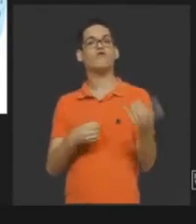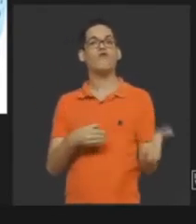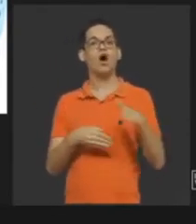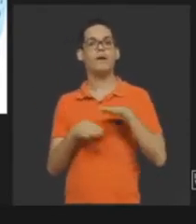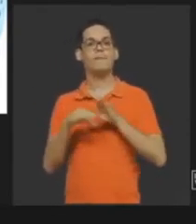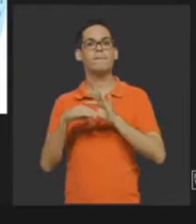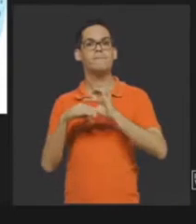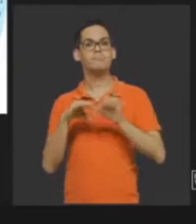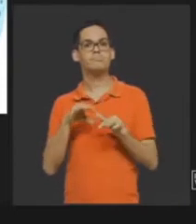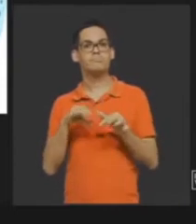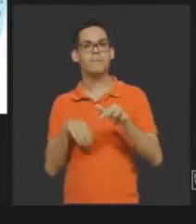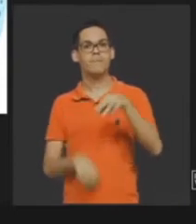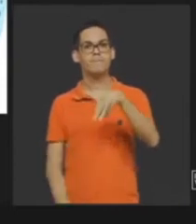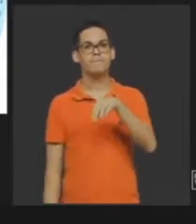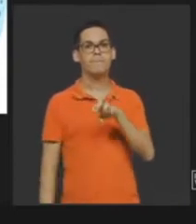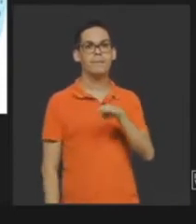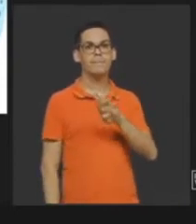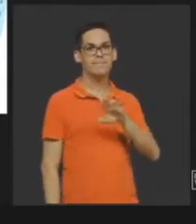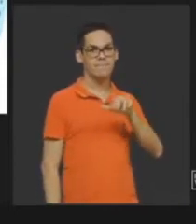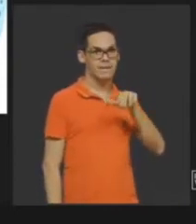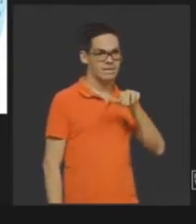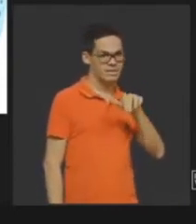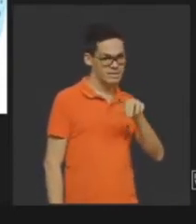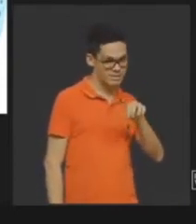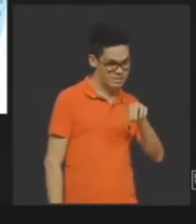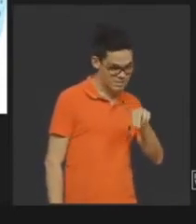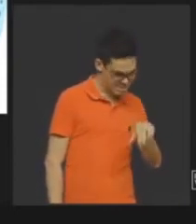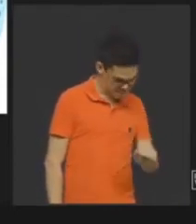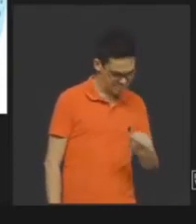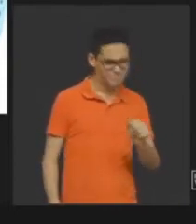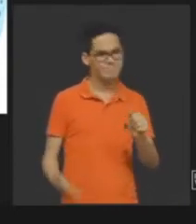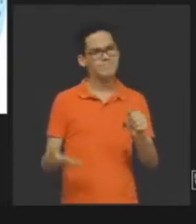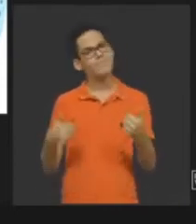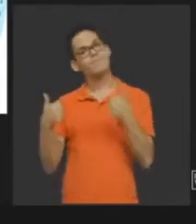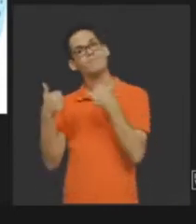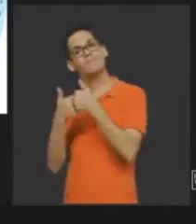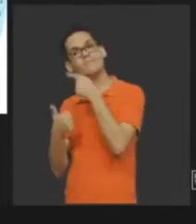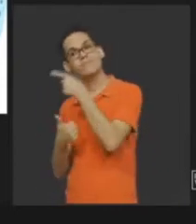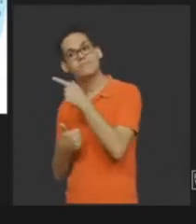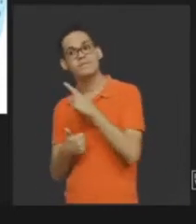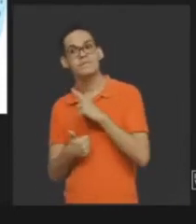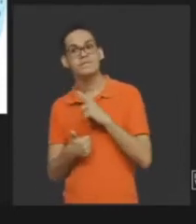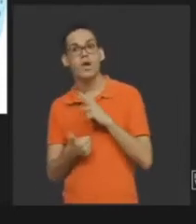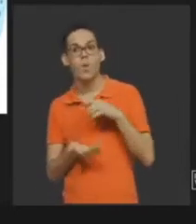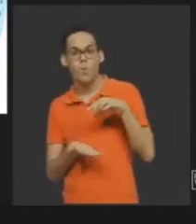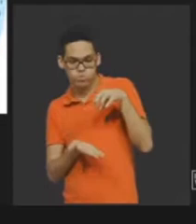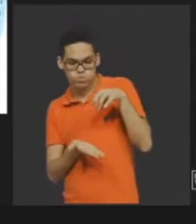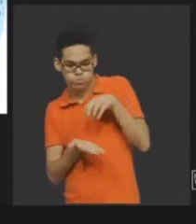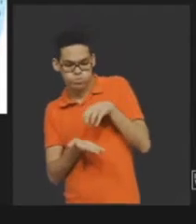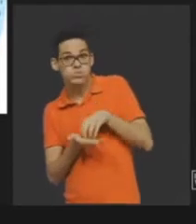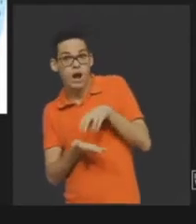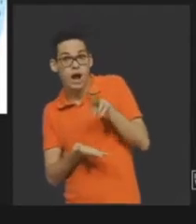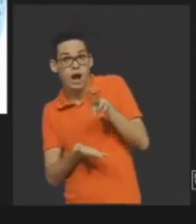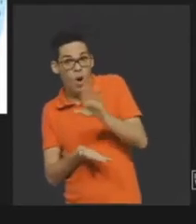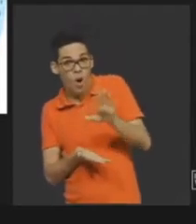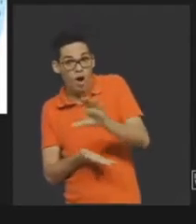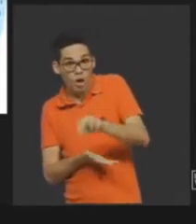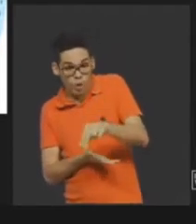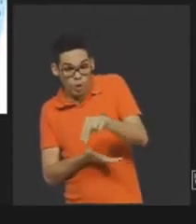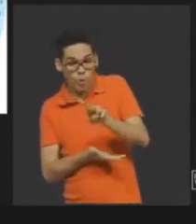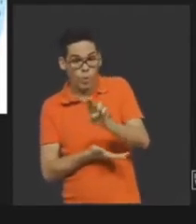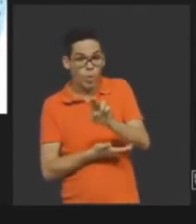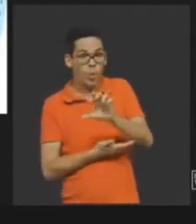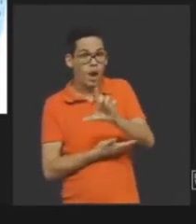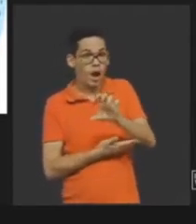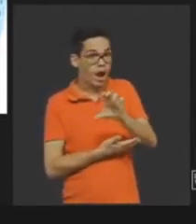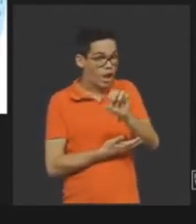duas membranas. Ali perto mesmo, já dentro desse núcleo, você tem o nucléolo. Lembrando que o nucléolo não